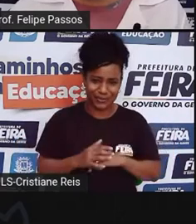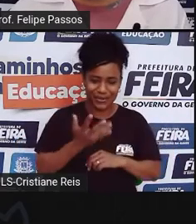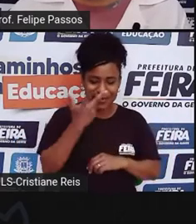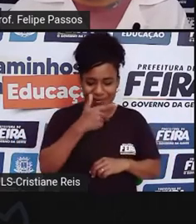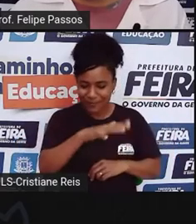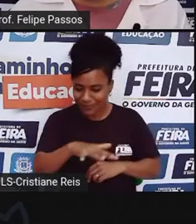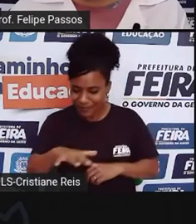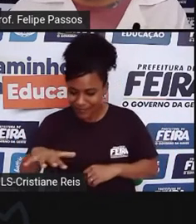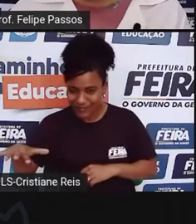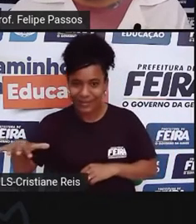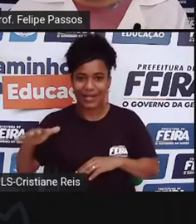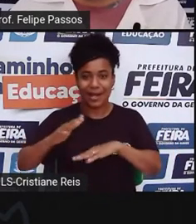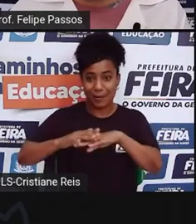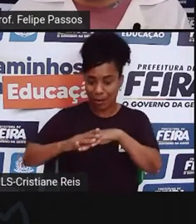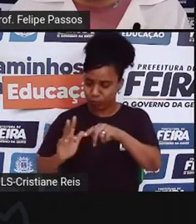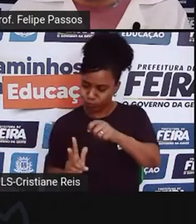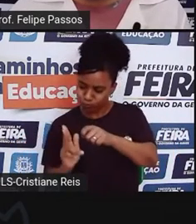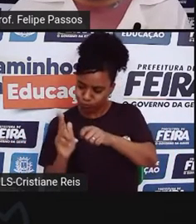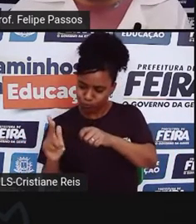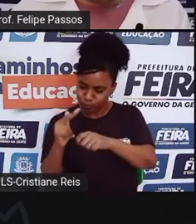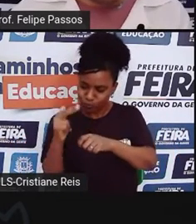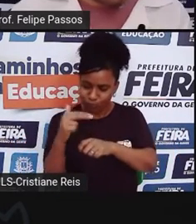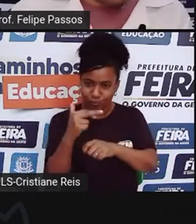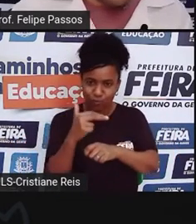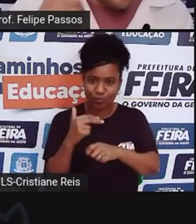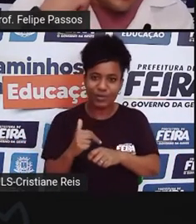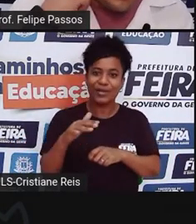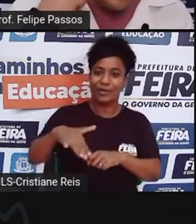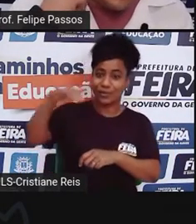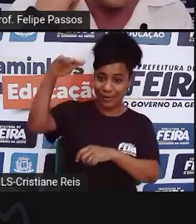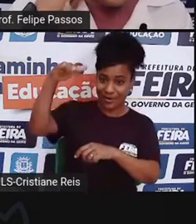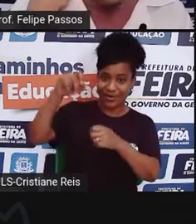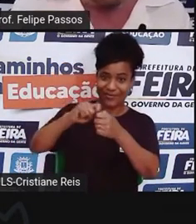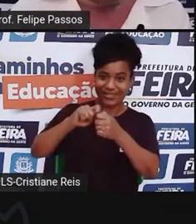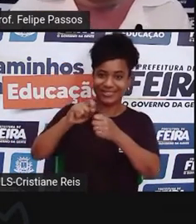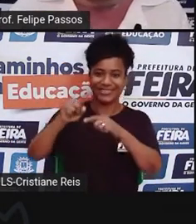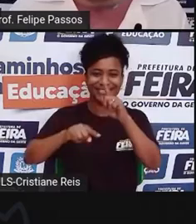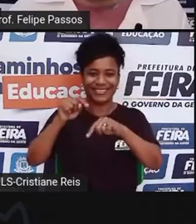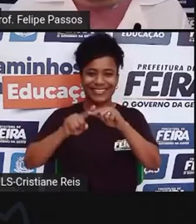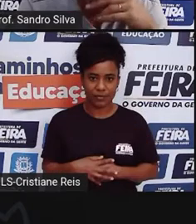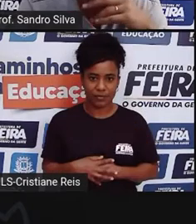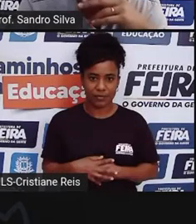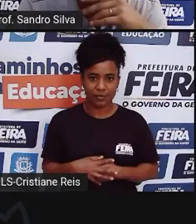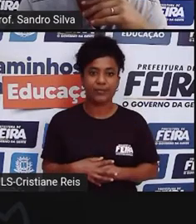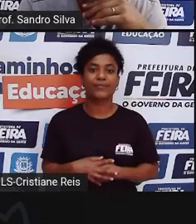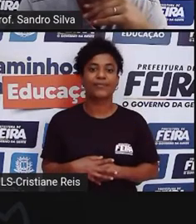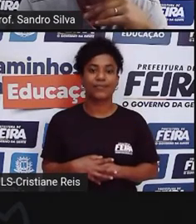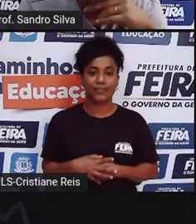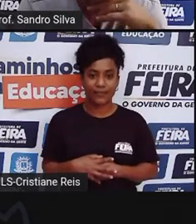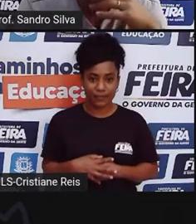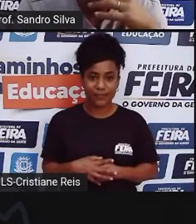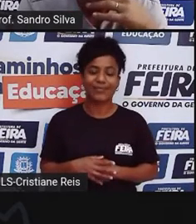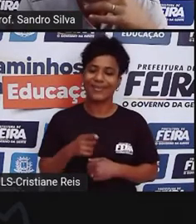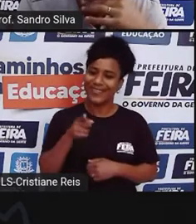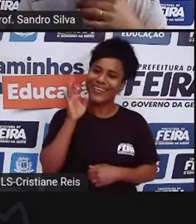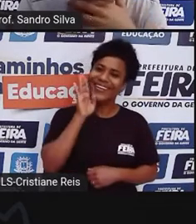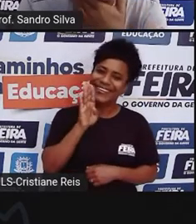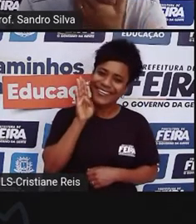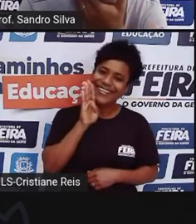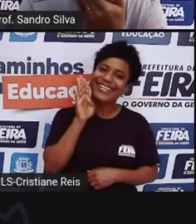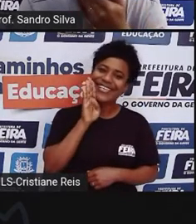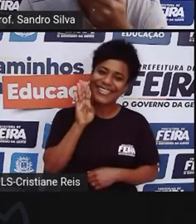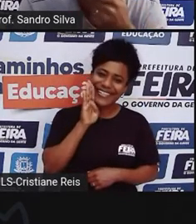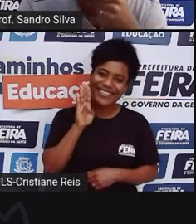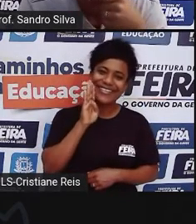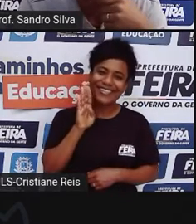ferramentas, eu fazia a maior parte. Mas eu adoro esse mundo aí, desse universo de confecção de instrumentos. Bom, que legal, né? Então, assim, eu